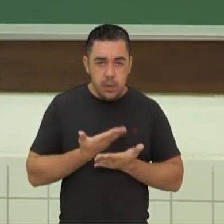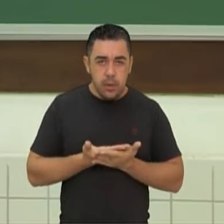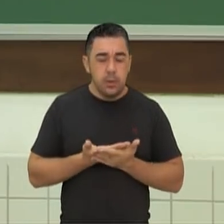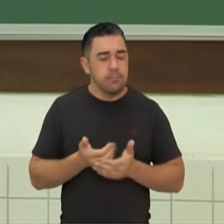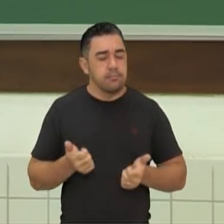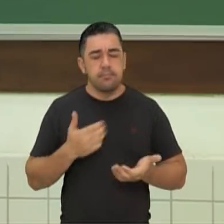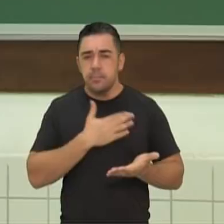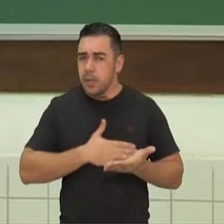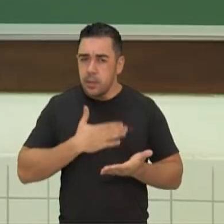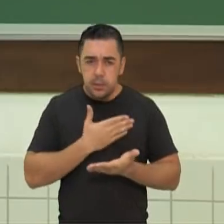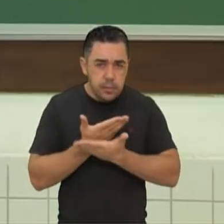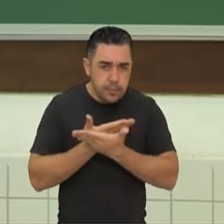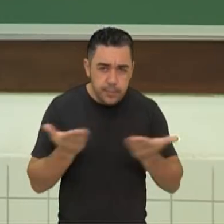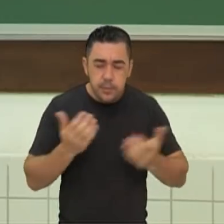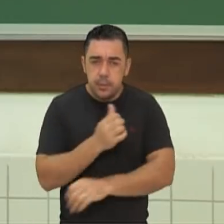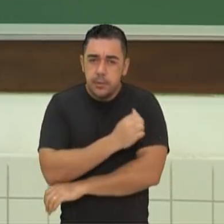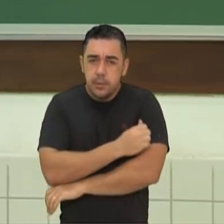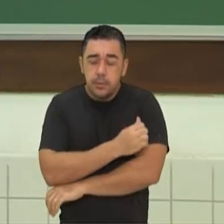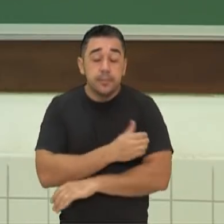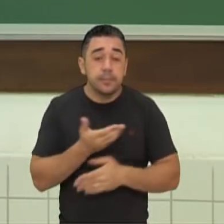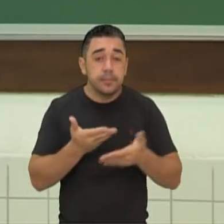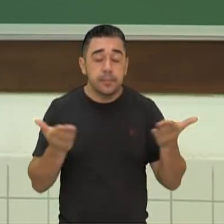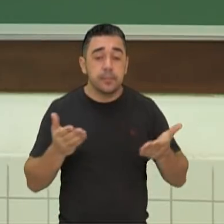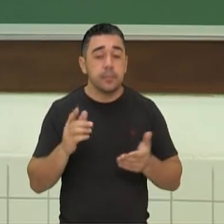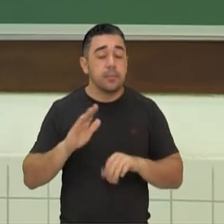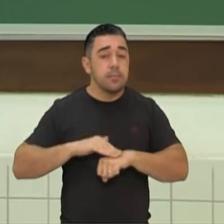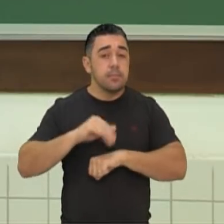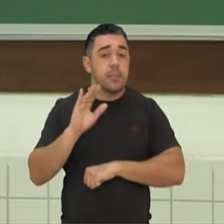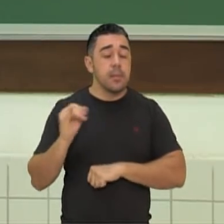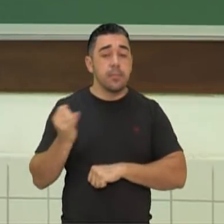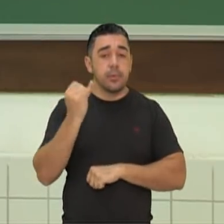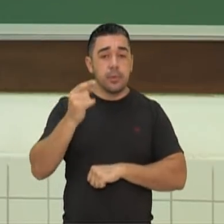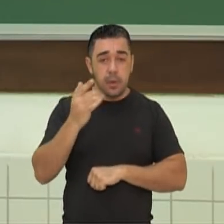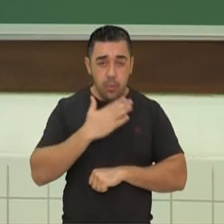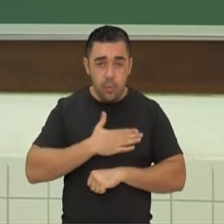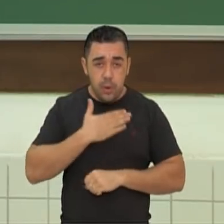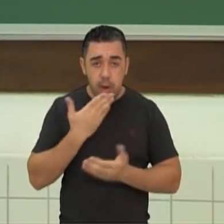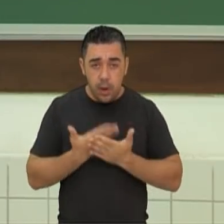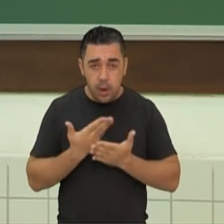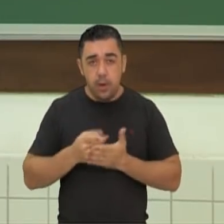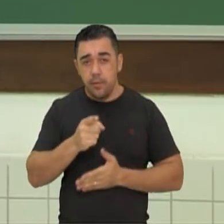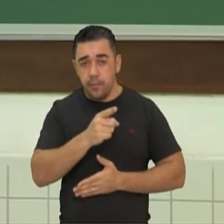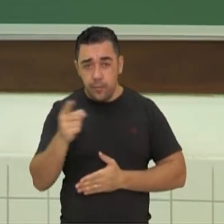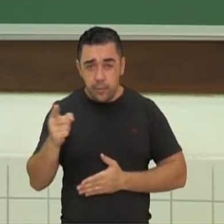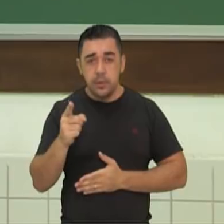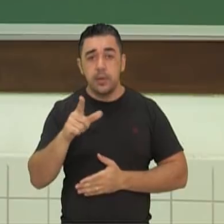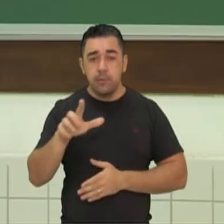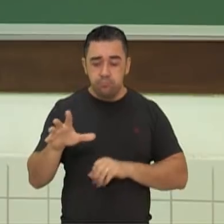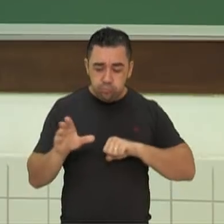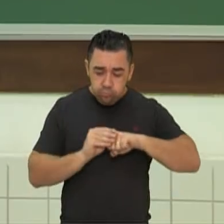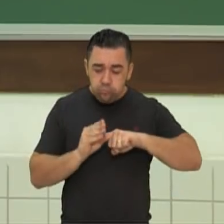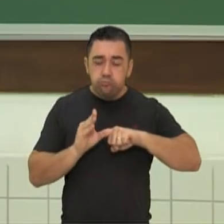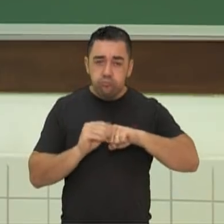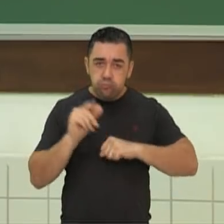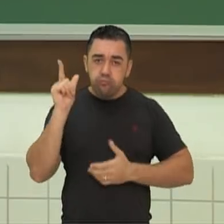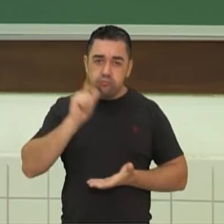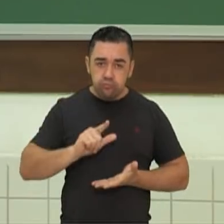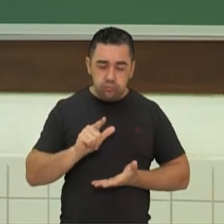Foi um prazer trabalhar com vocês, tá? E mais importante do que gostar da aula é que tenham se apropriado do